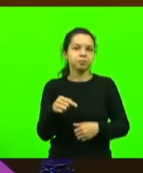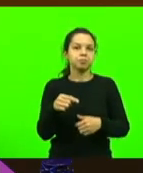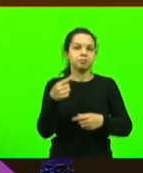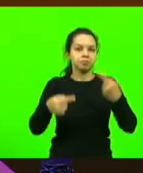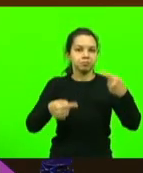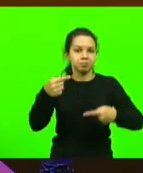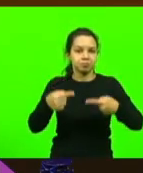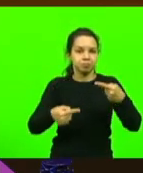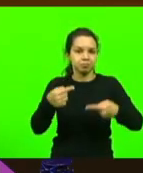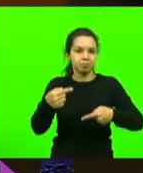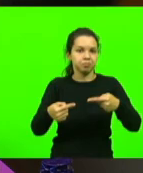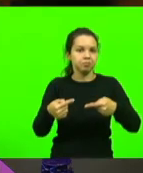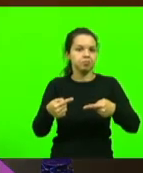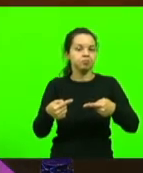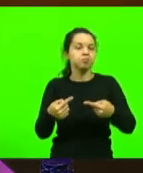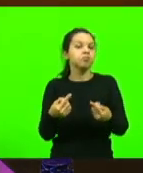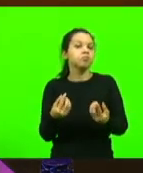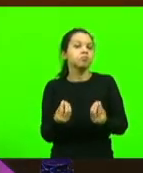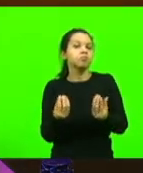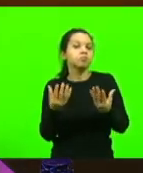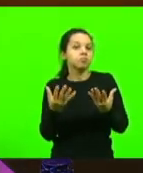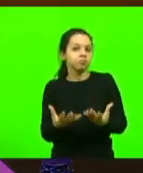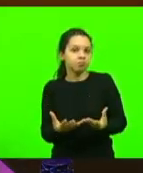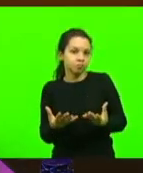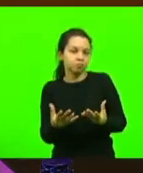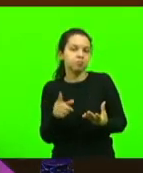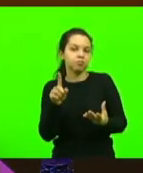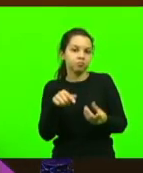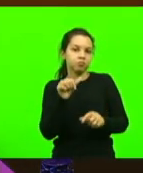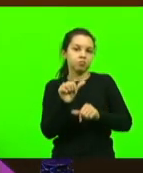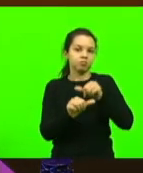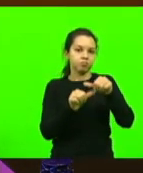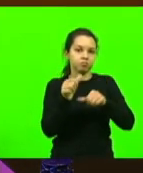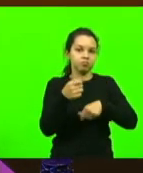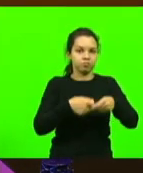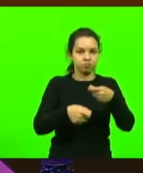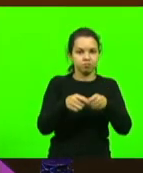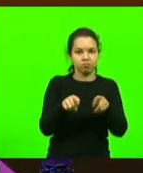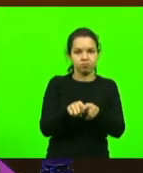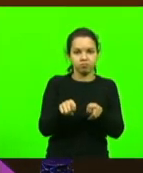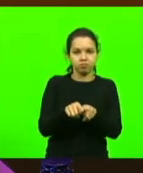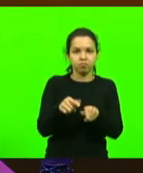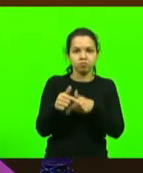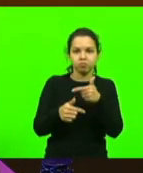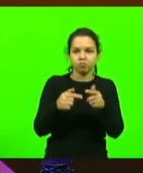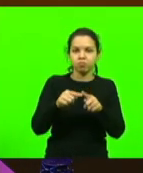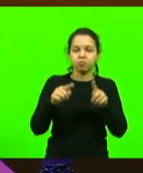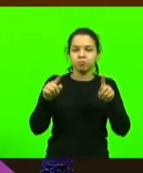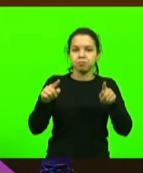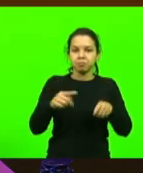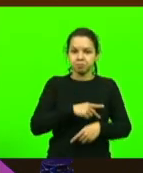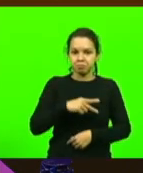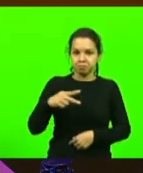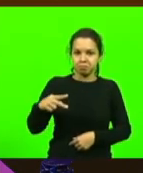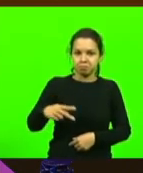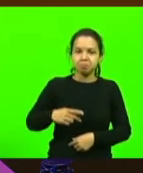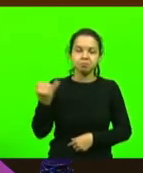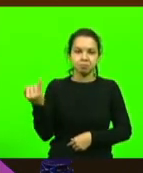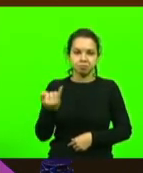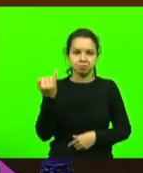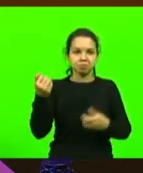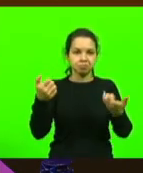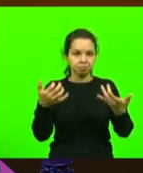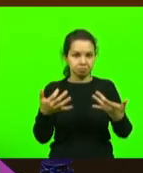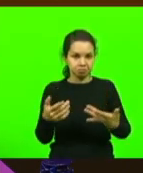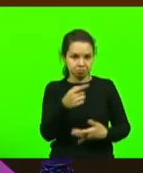é sobre a reforma administrativa e consequentemente sobre o serviço público e aqui é importante a gente esclarecer que